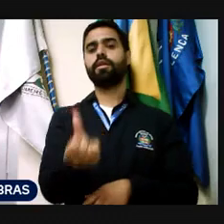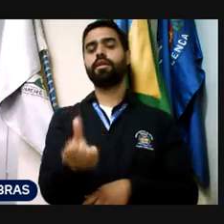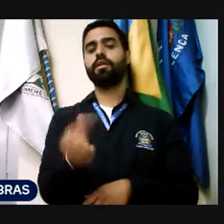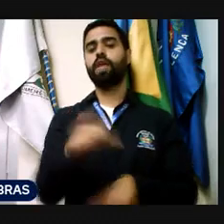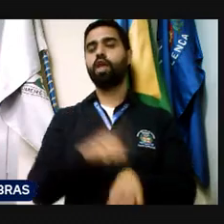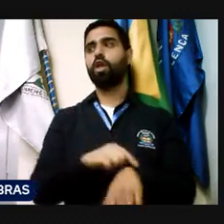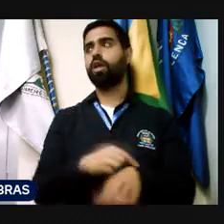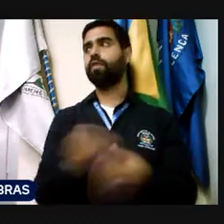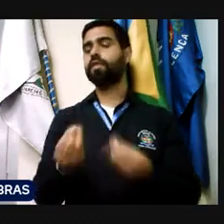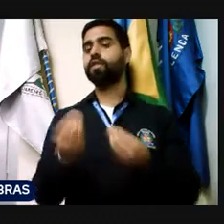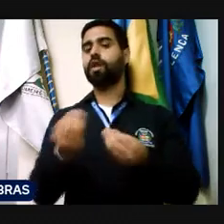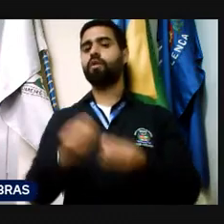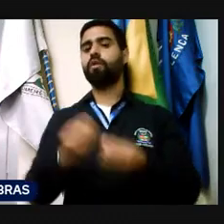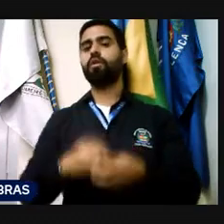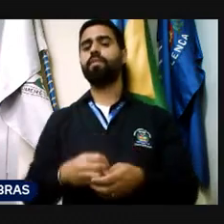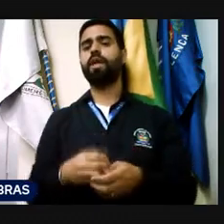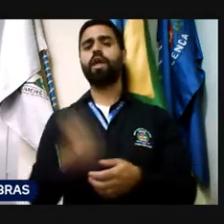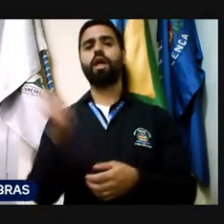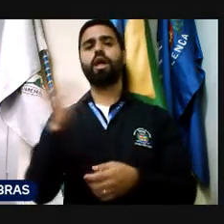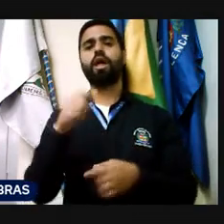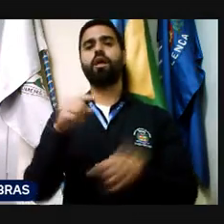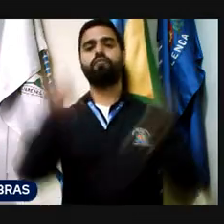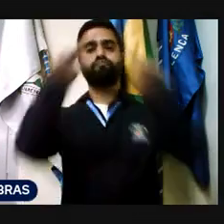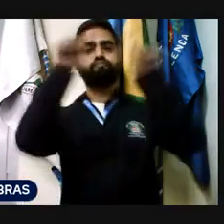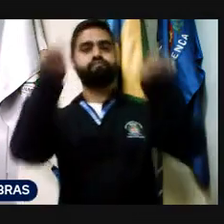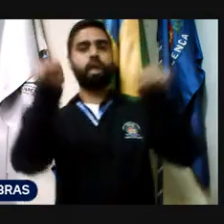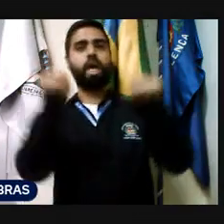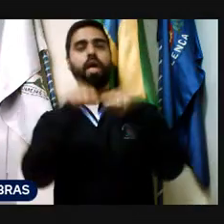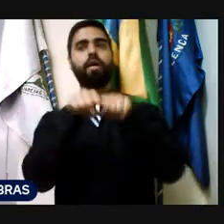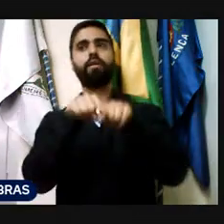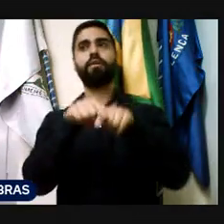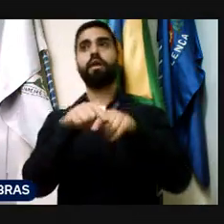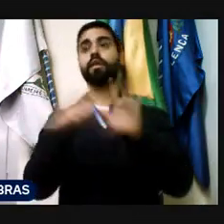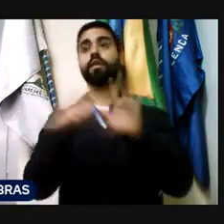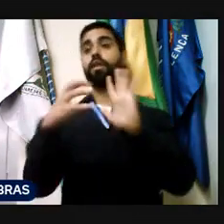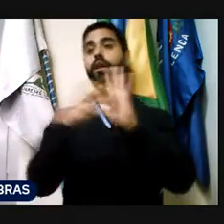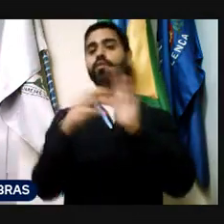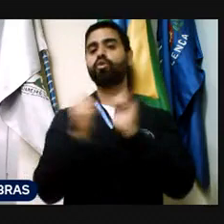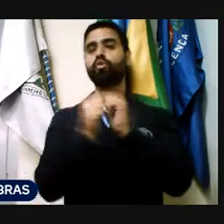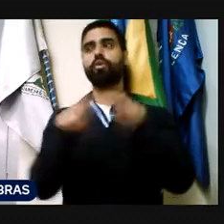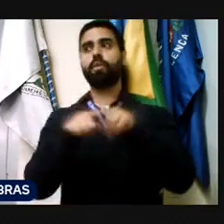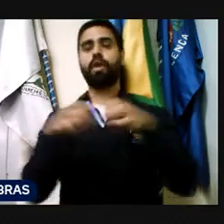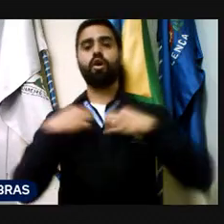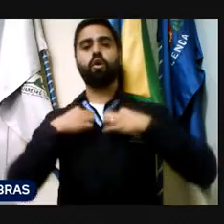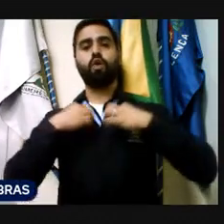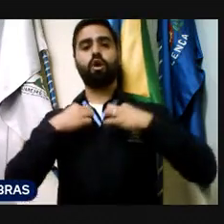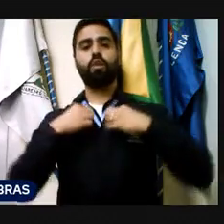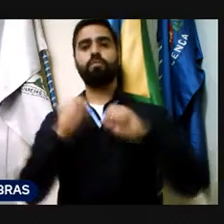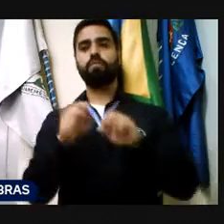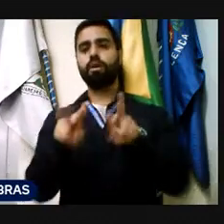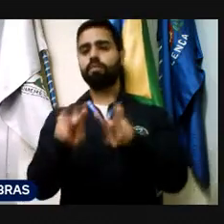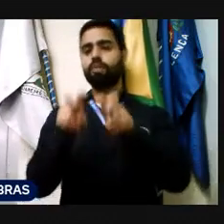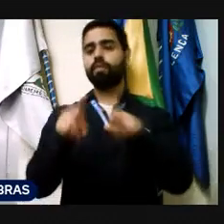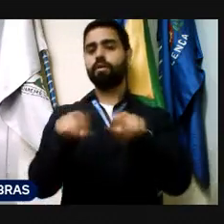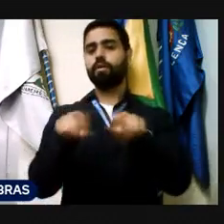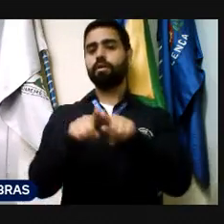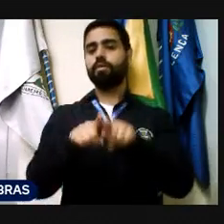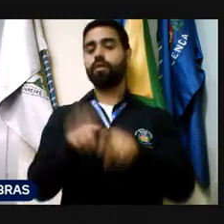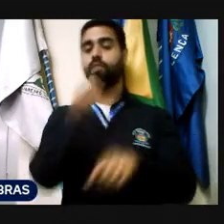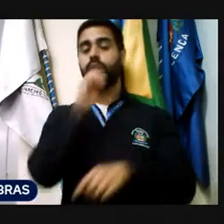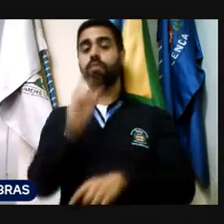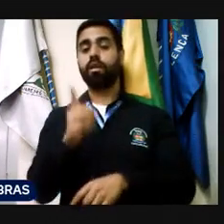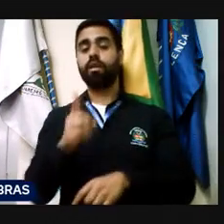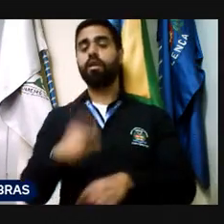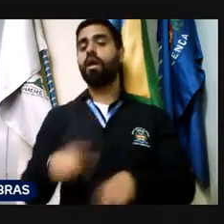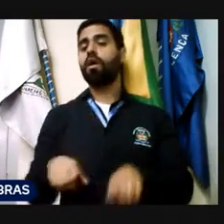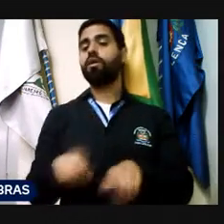ali a nova fachada da Câmara, juntamente com o uniforme. Vocês podem perceber que o Daniel está ali,